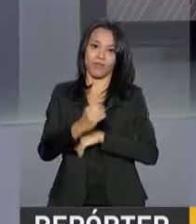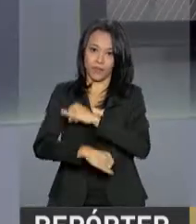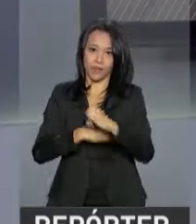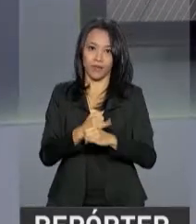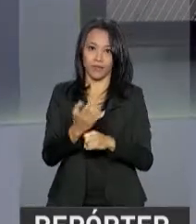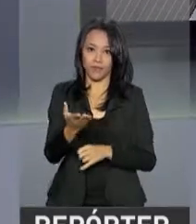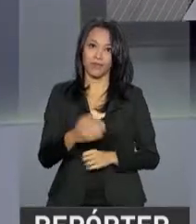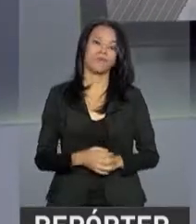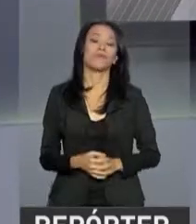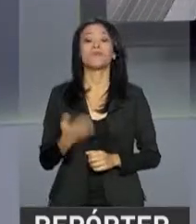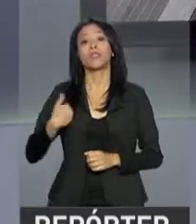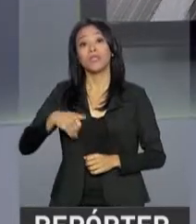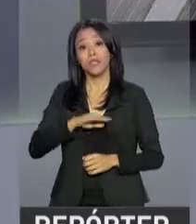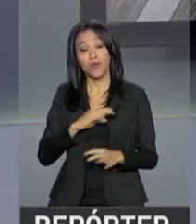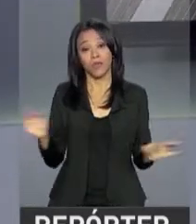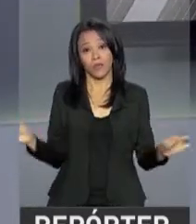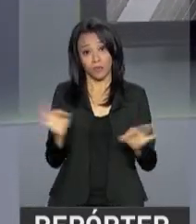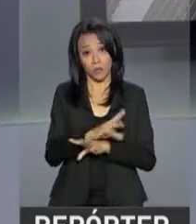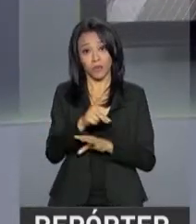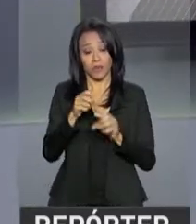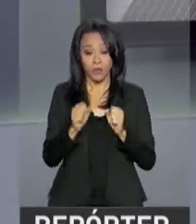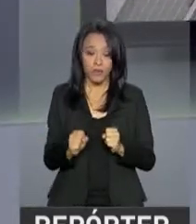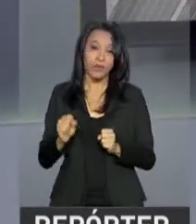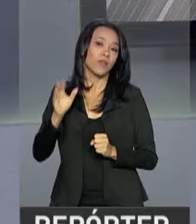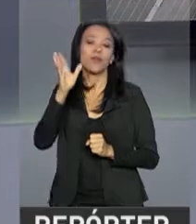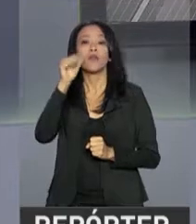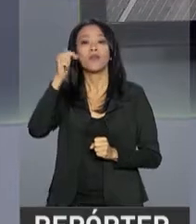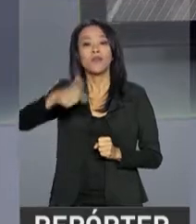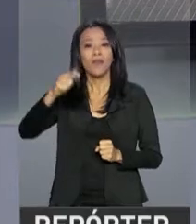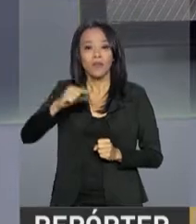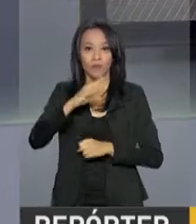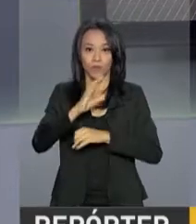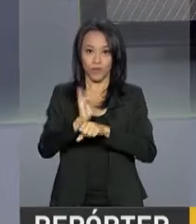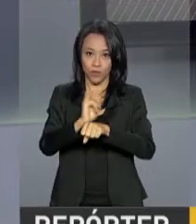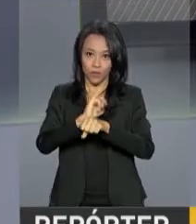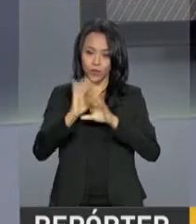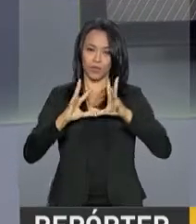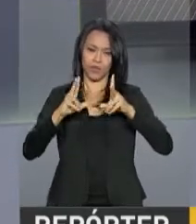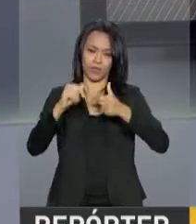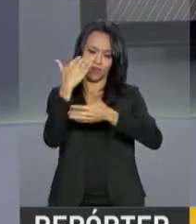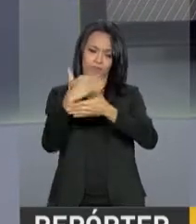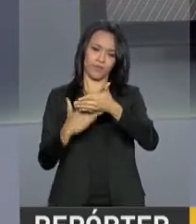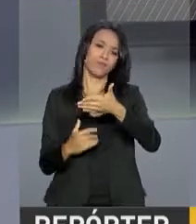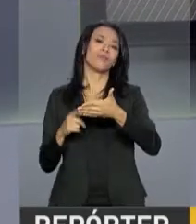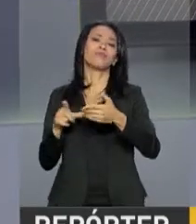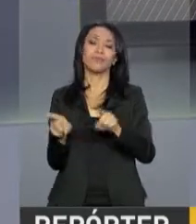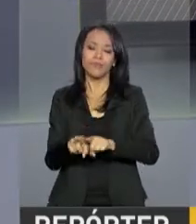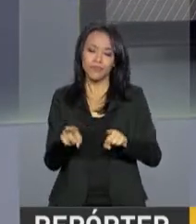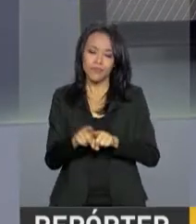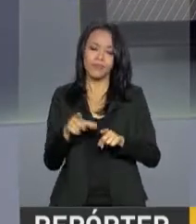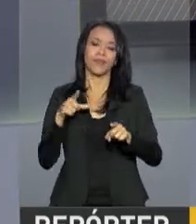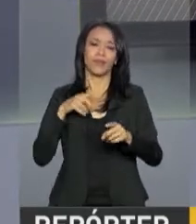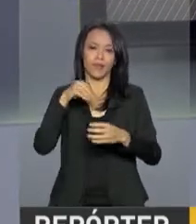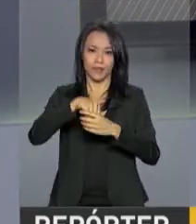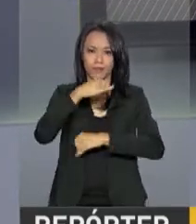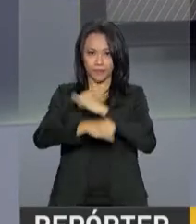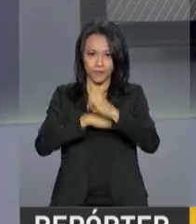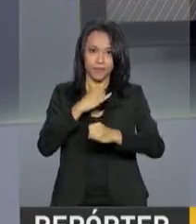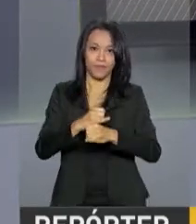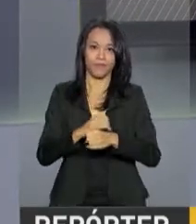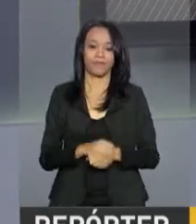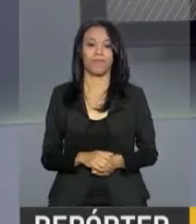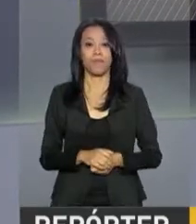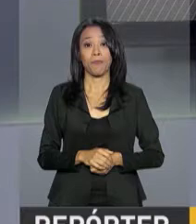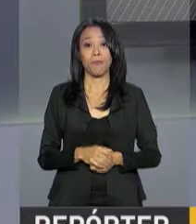e nós ficamos por aqui você pode rever as reportagens no youtube e toda a nossa programação também está na página da nbr na